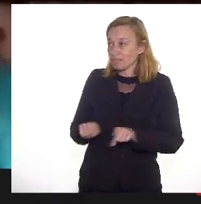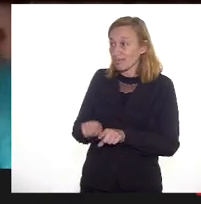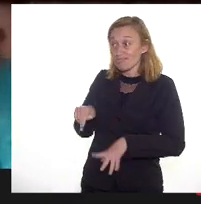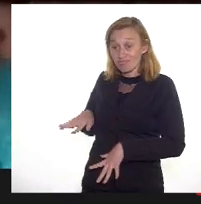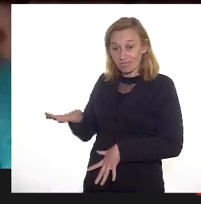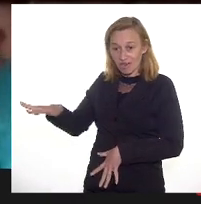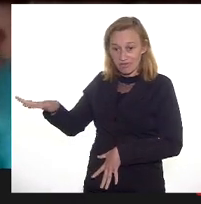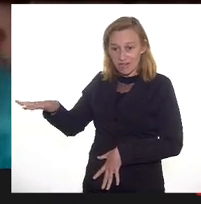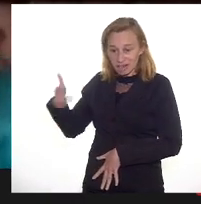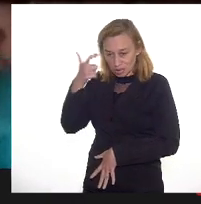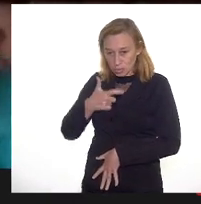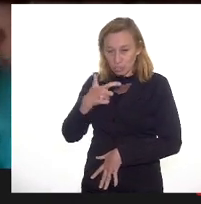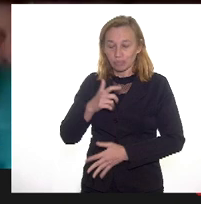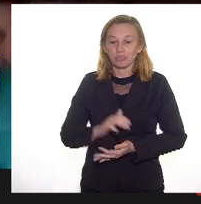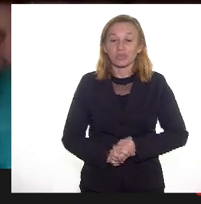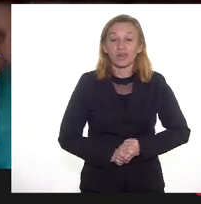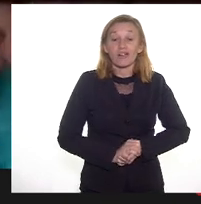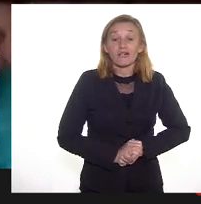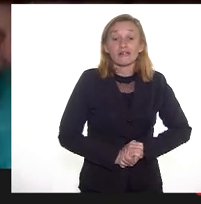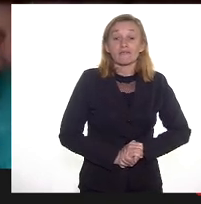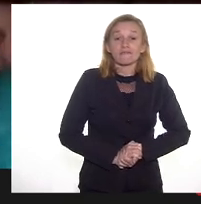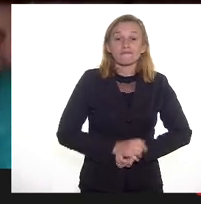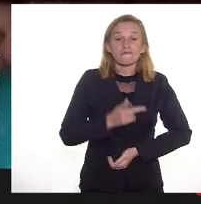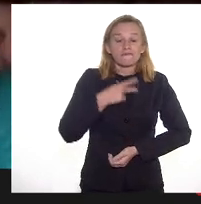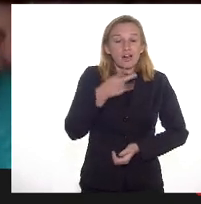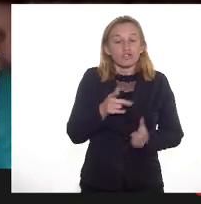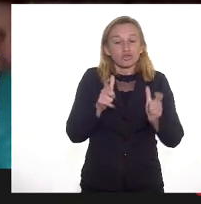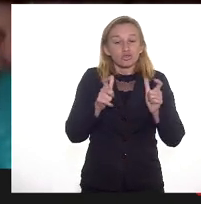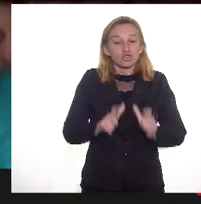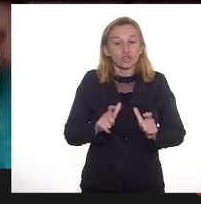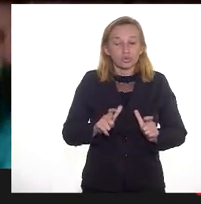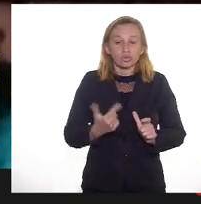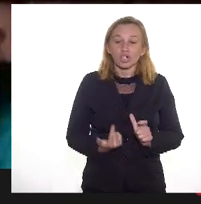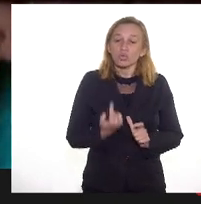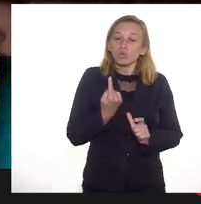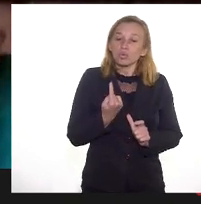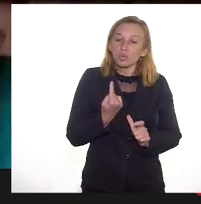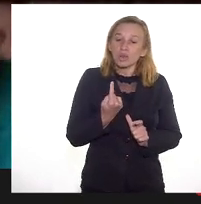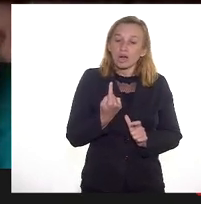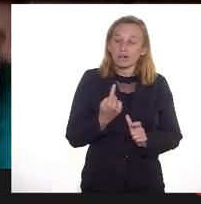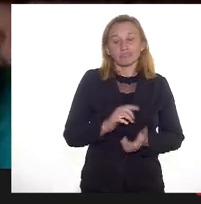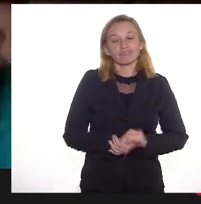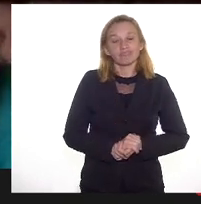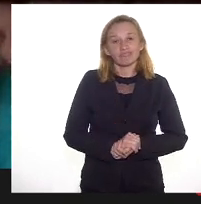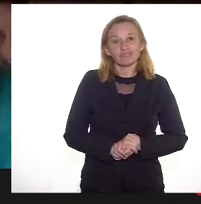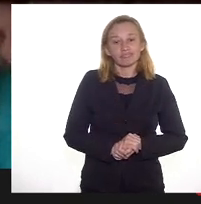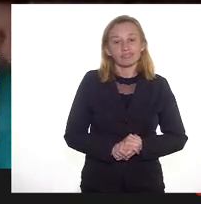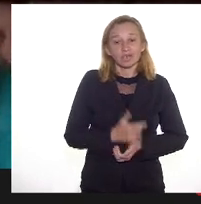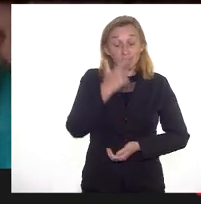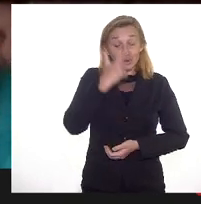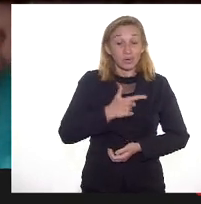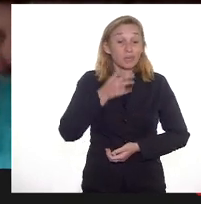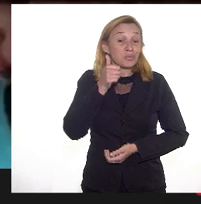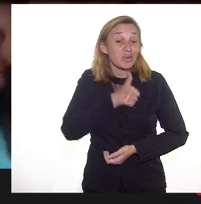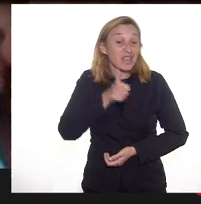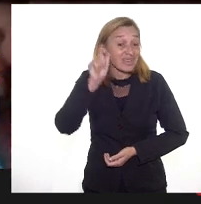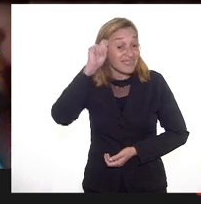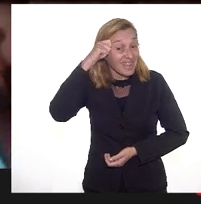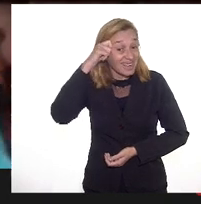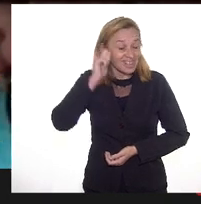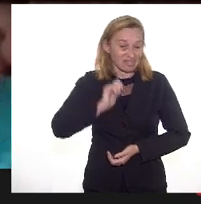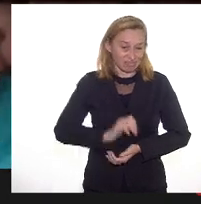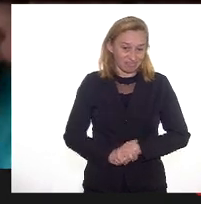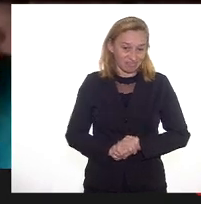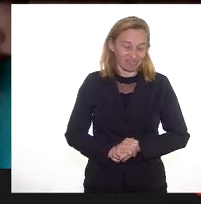Então, falo de um lugar que, para além de tudo, sou uma mulher negra, né?